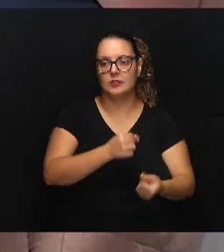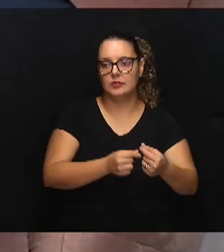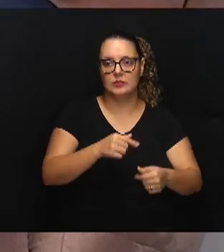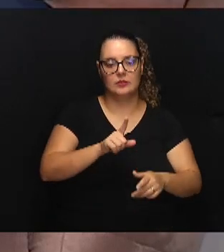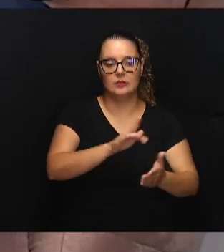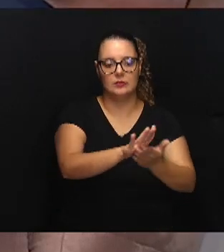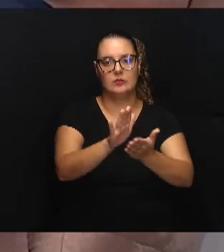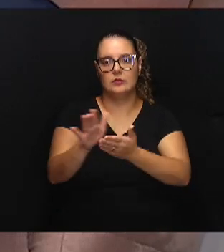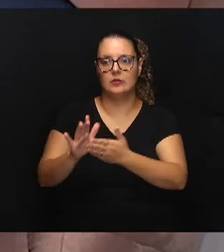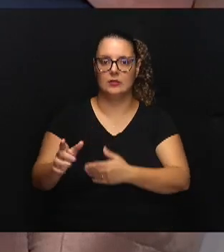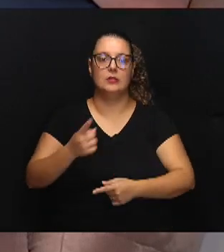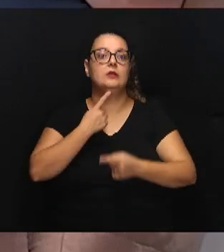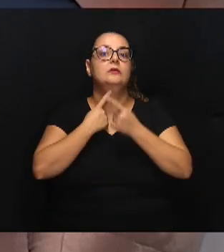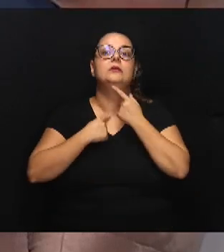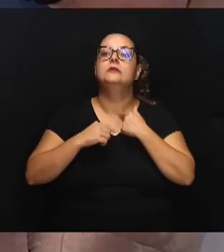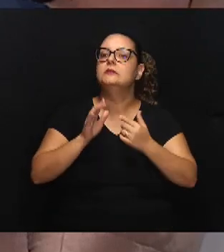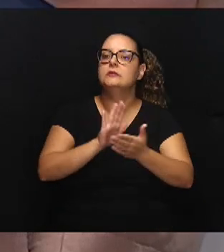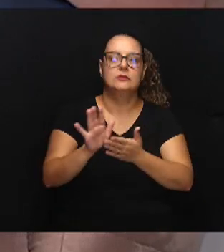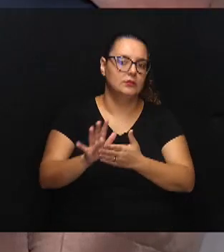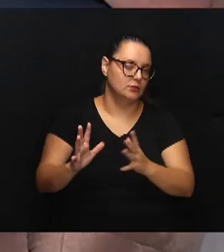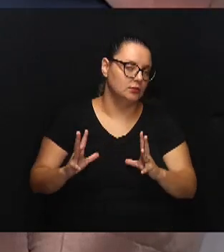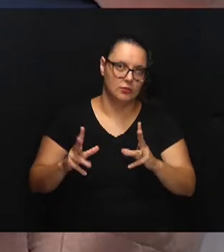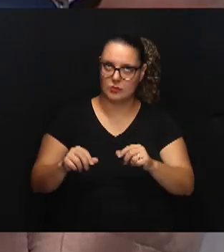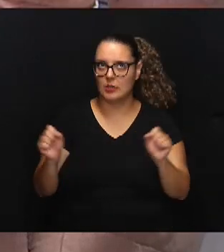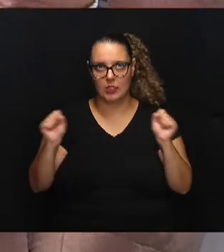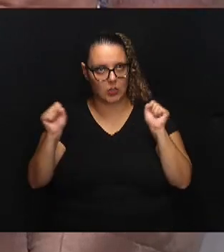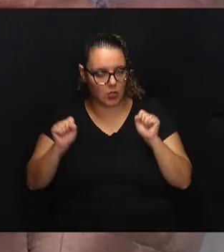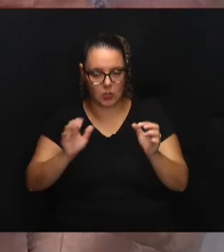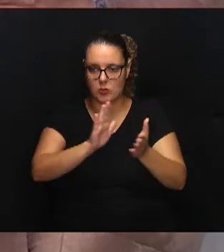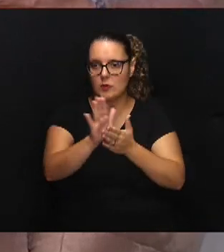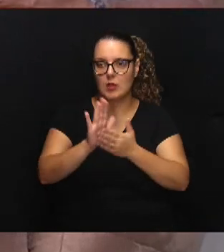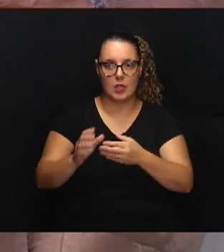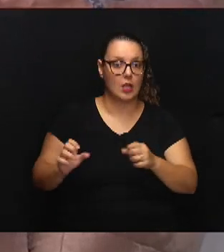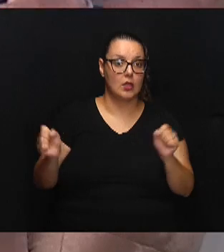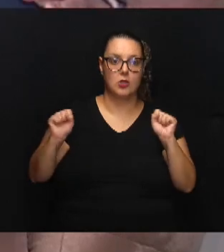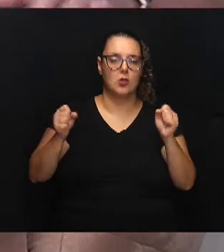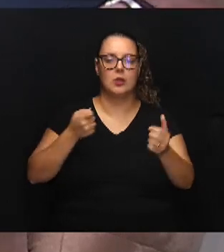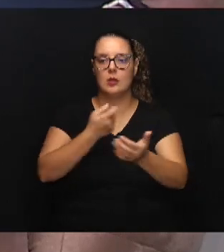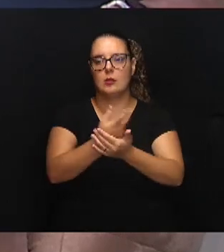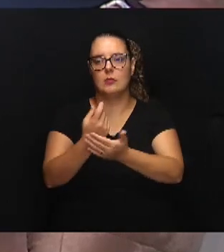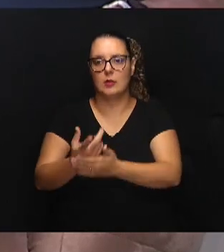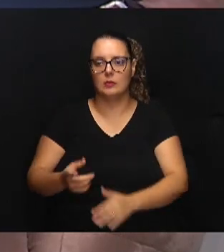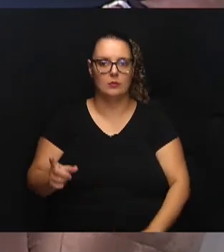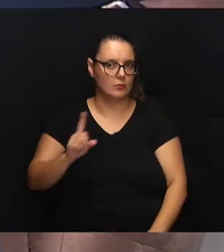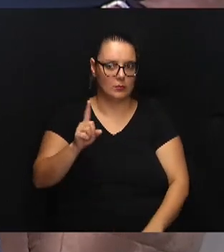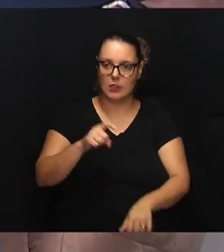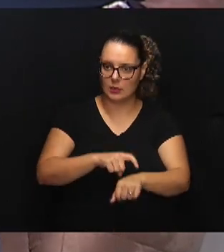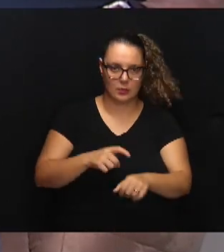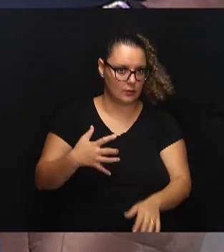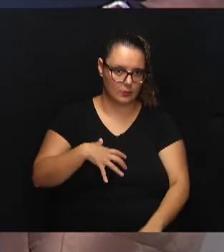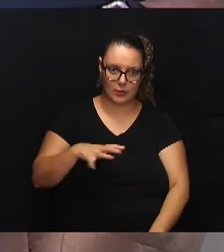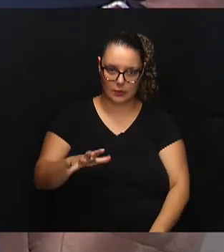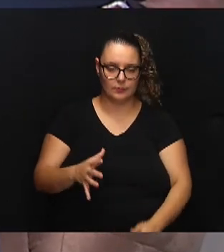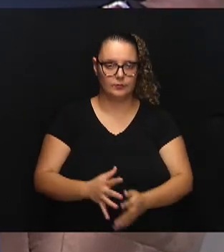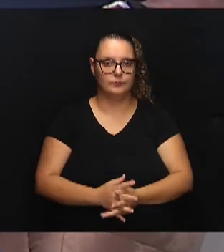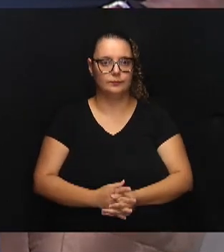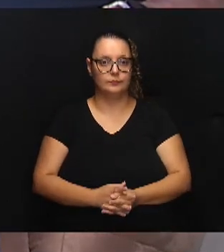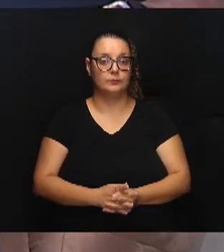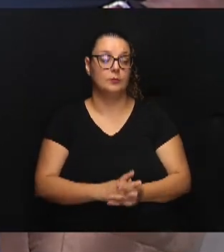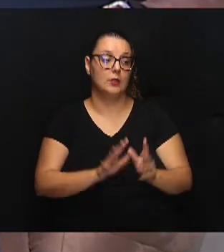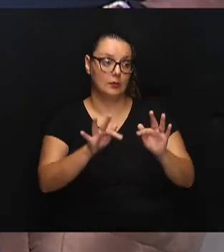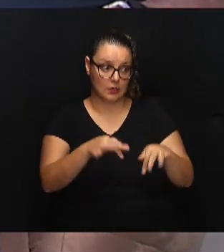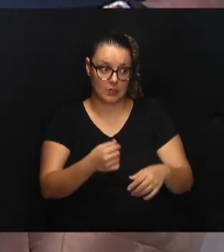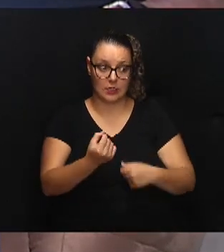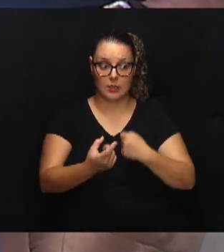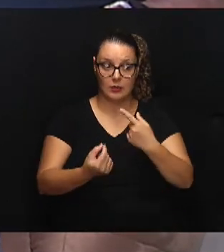dá vontade de gastar, todo mundo gosta de gastar, todo mundo gosta de comprar, mas não é o momento para isso. Para a gente finalizar aqui, tem